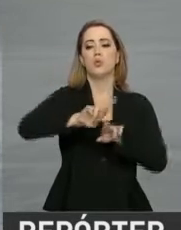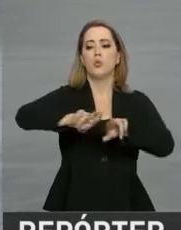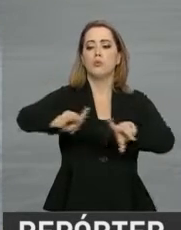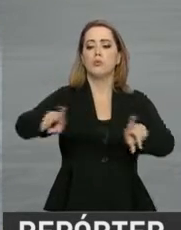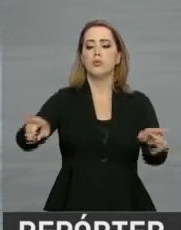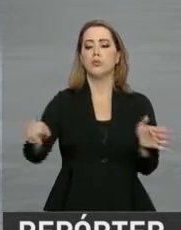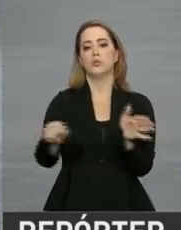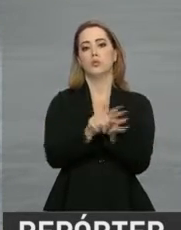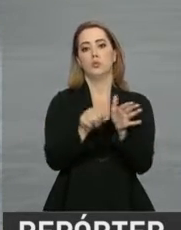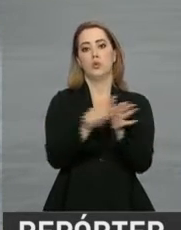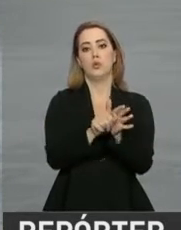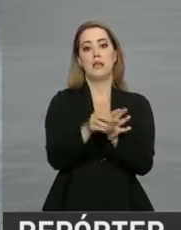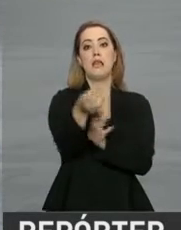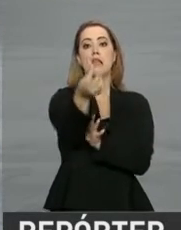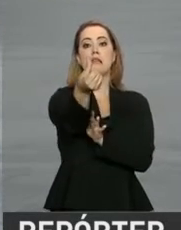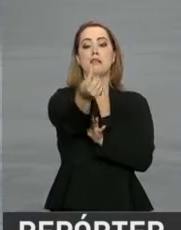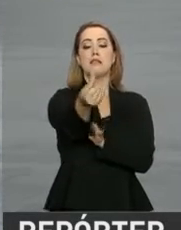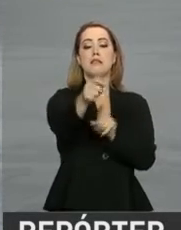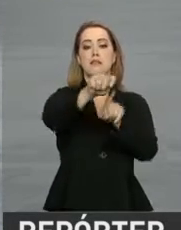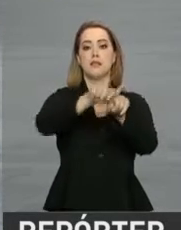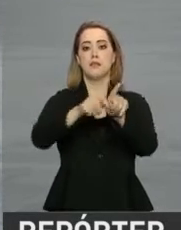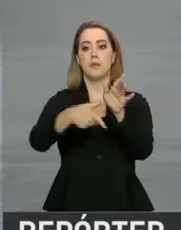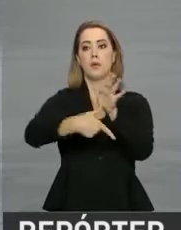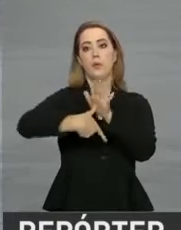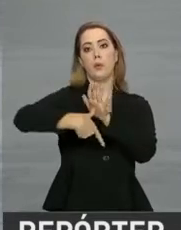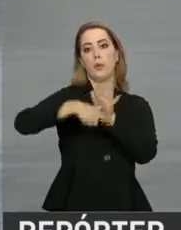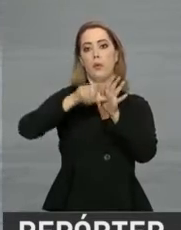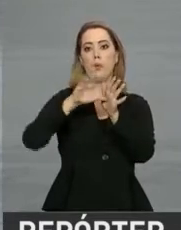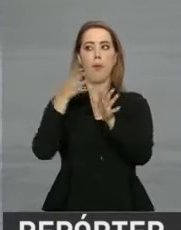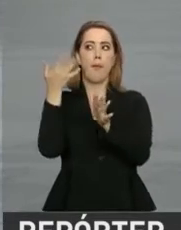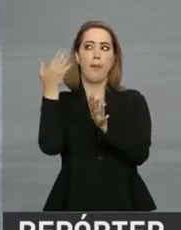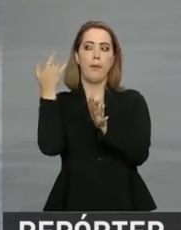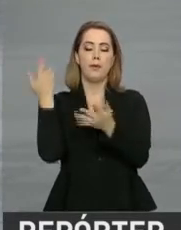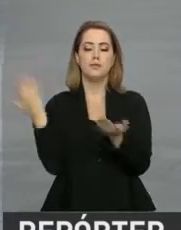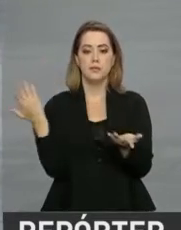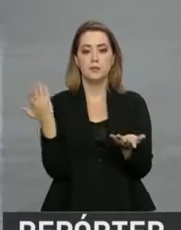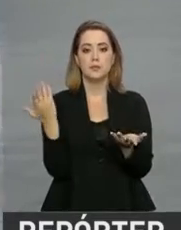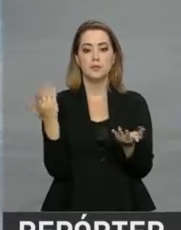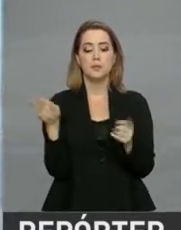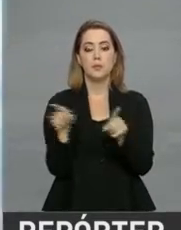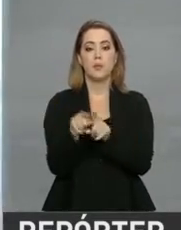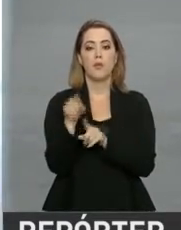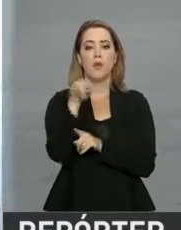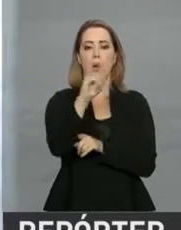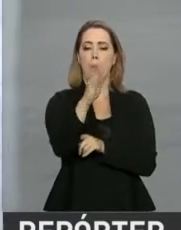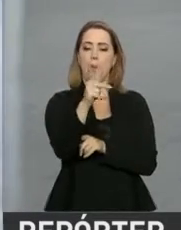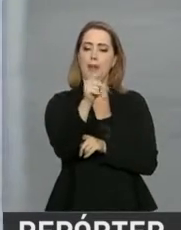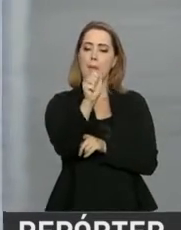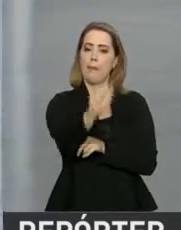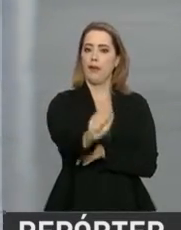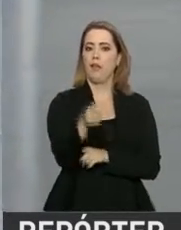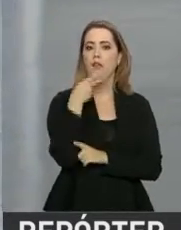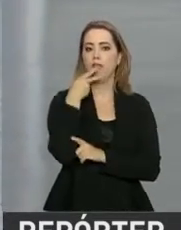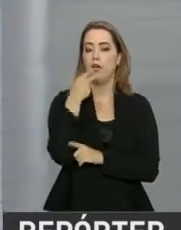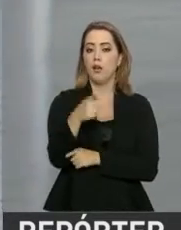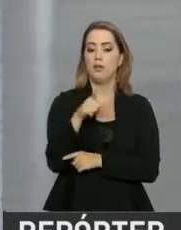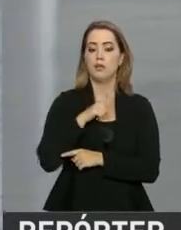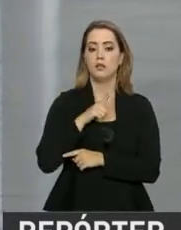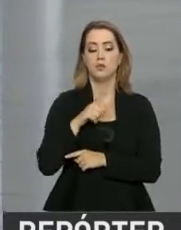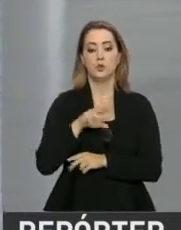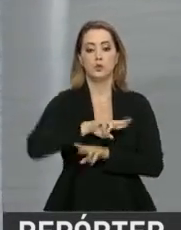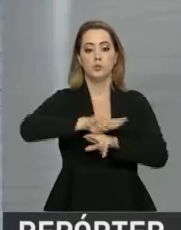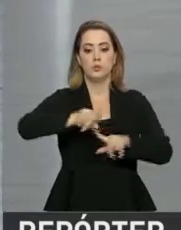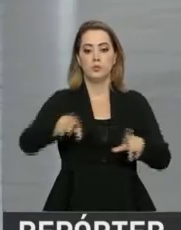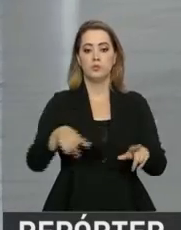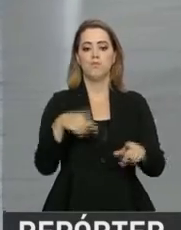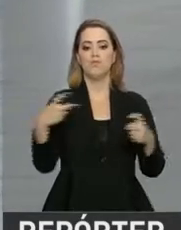até 6 meses antes do teste. Segundo o IPEA, em 2015 ocorreram no país